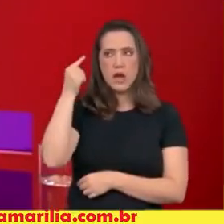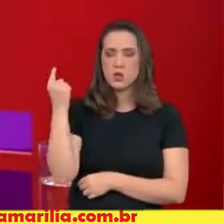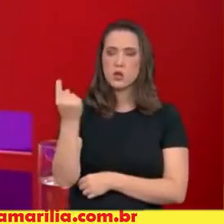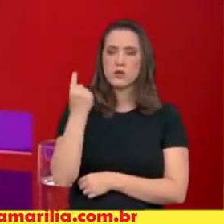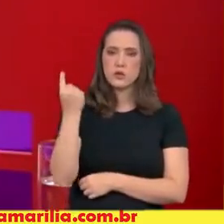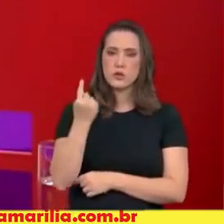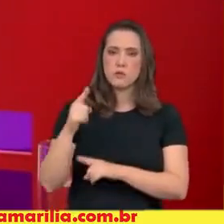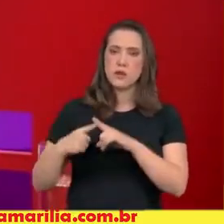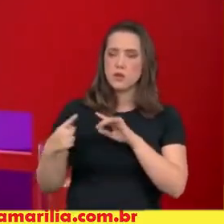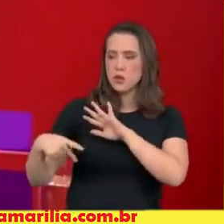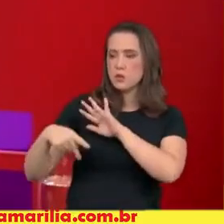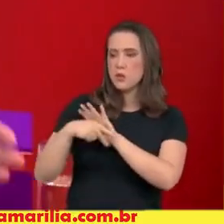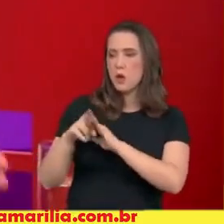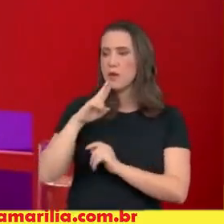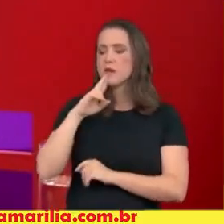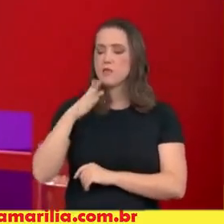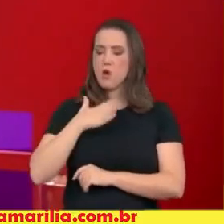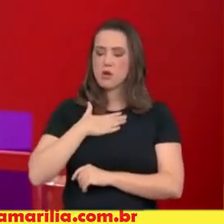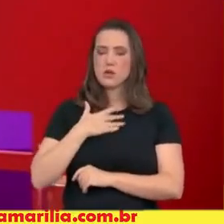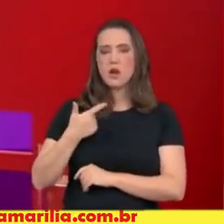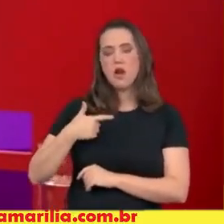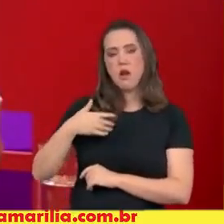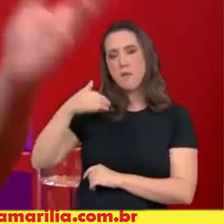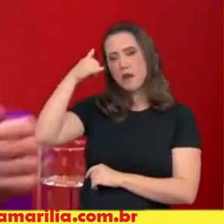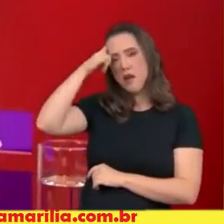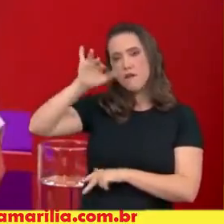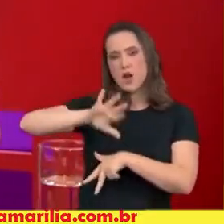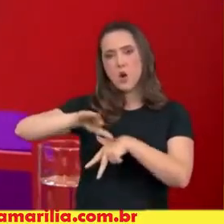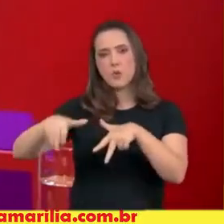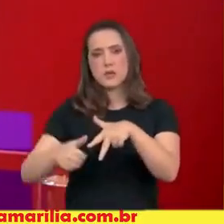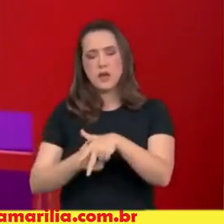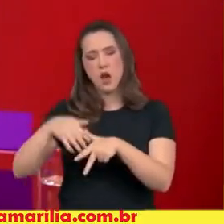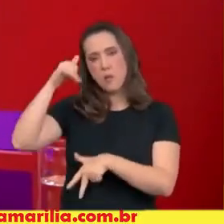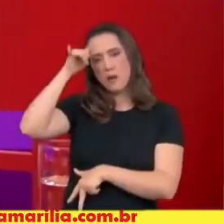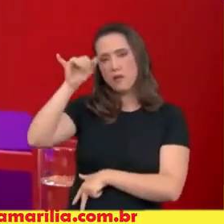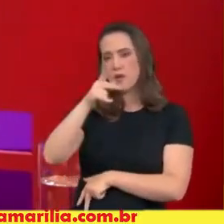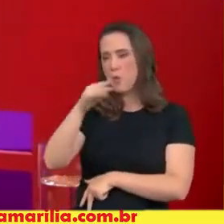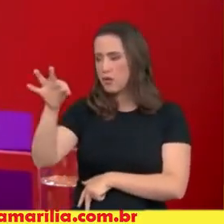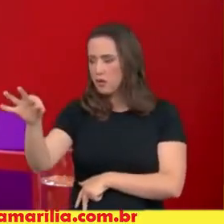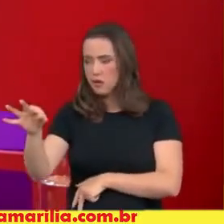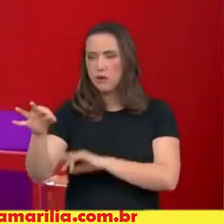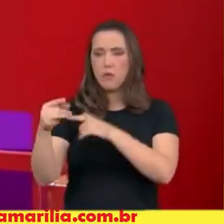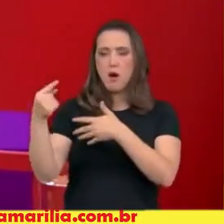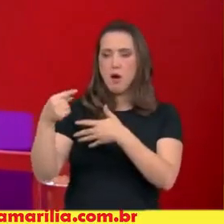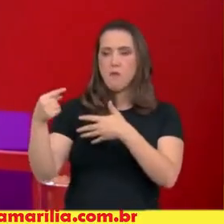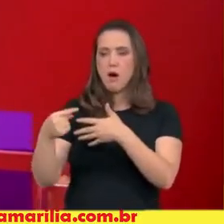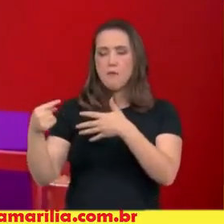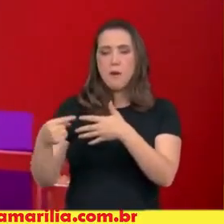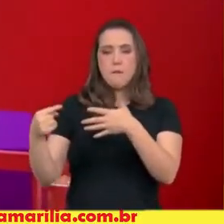com os seus motivos. Anticorrupção, antipetismo, problema, assim. E forneceu um monte de motivos